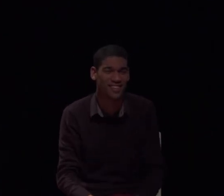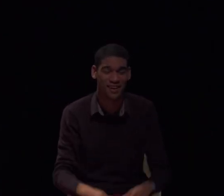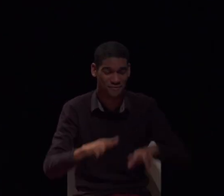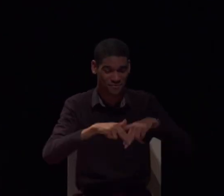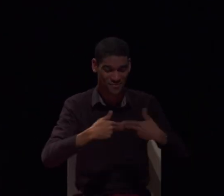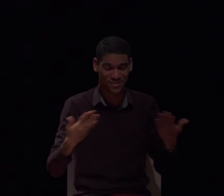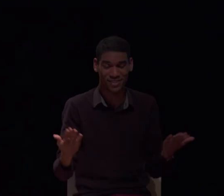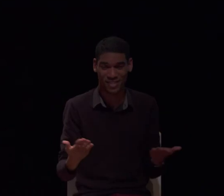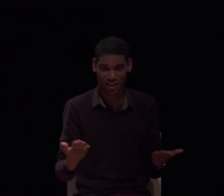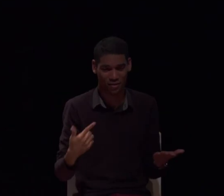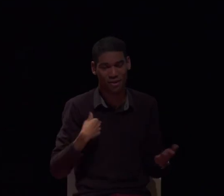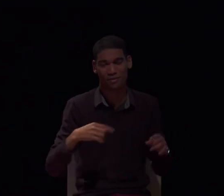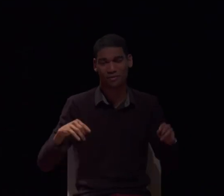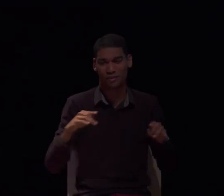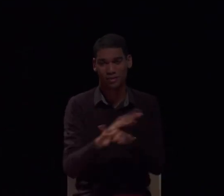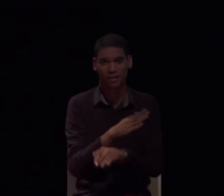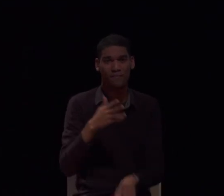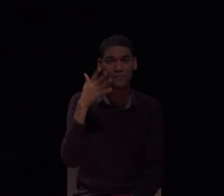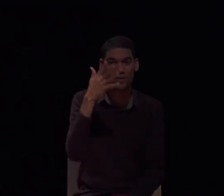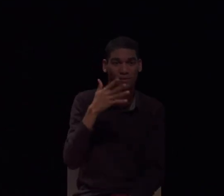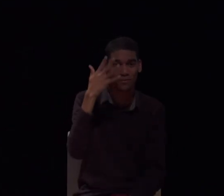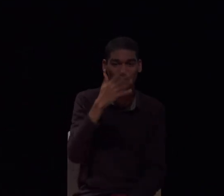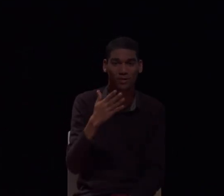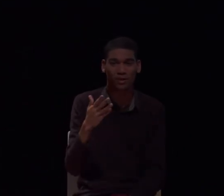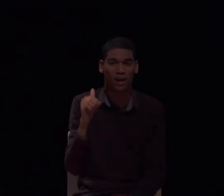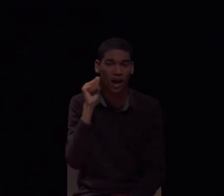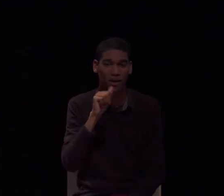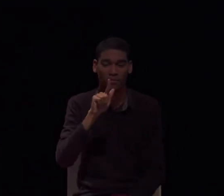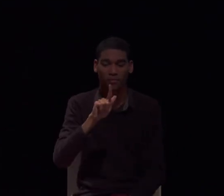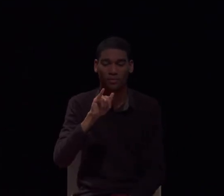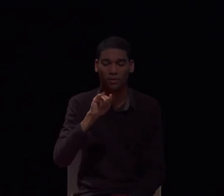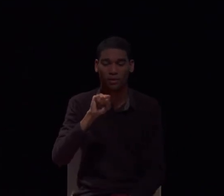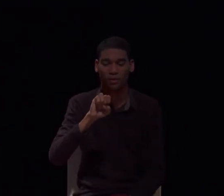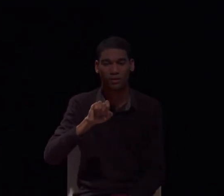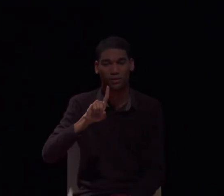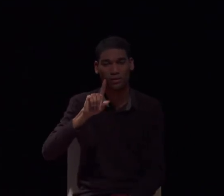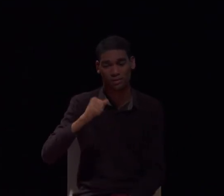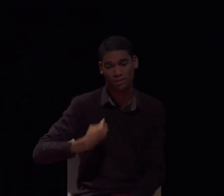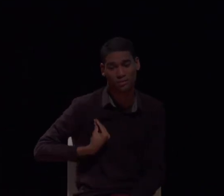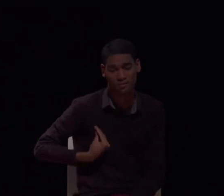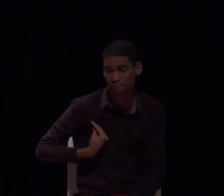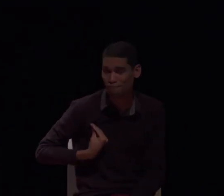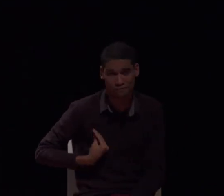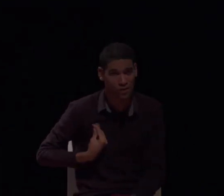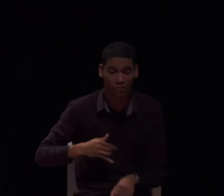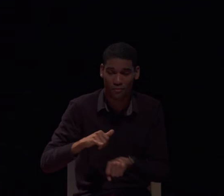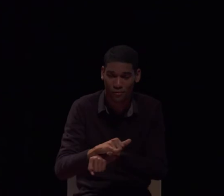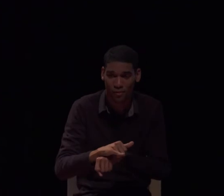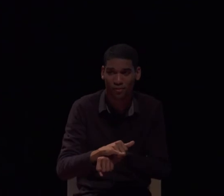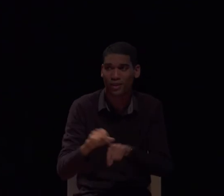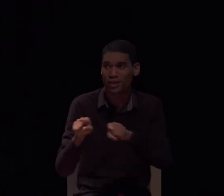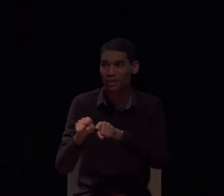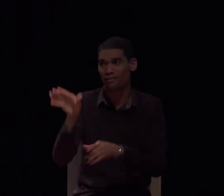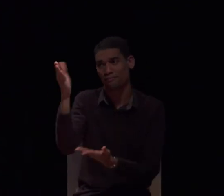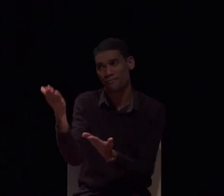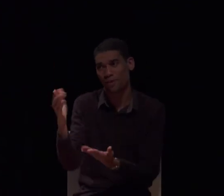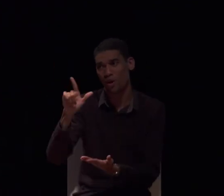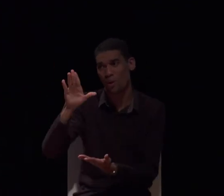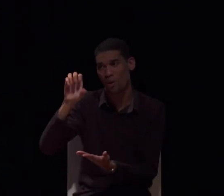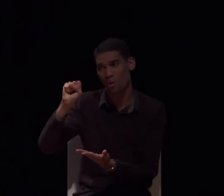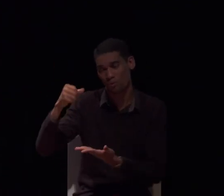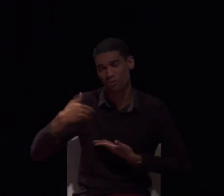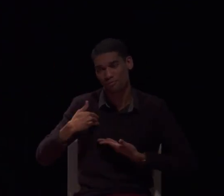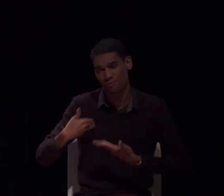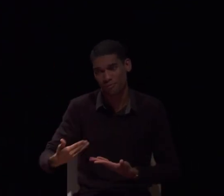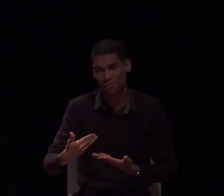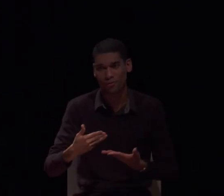fala eu queria agradecer a josé daqui não pôde estar aqui e ao convite também do lucas e do masp essa